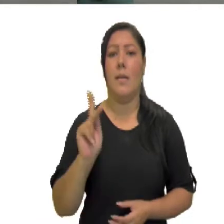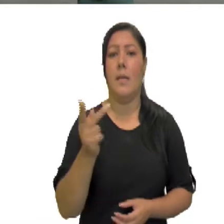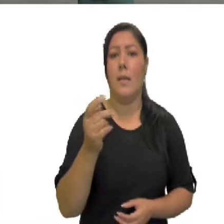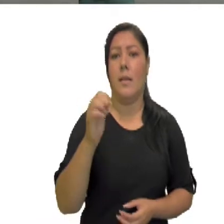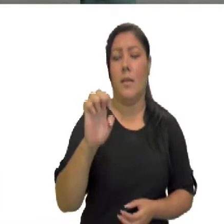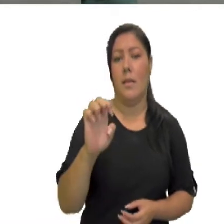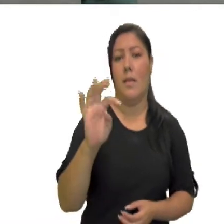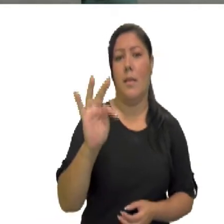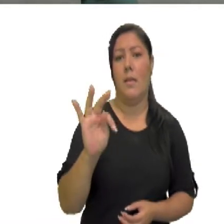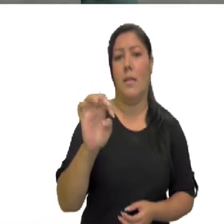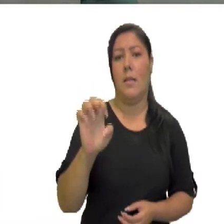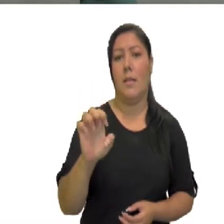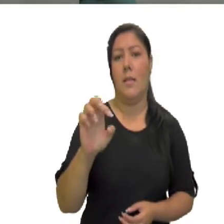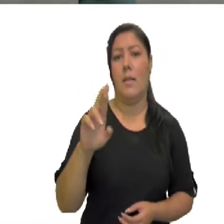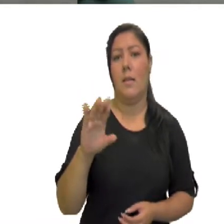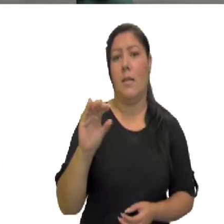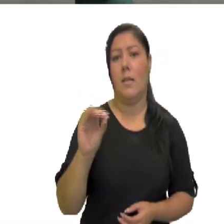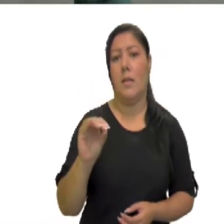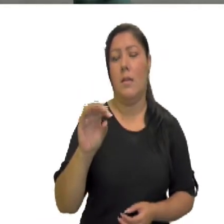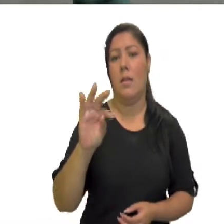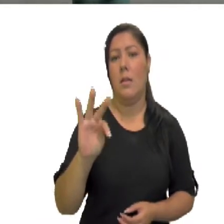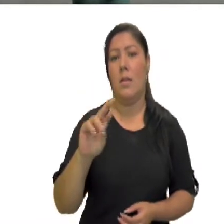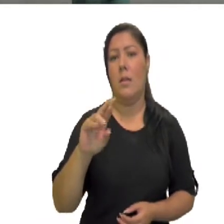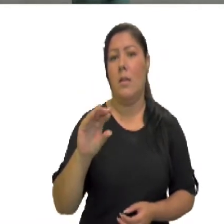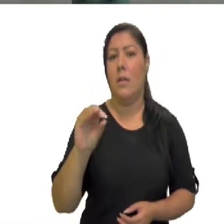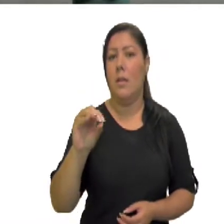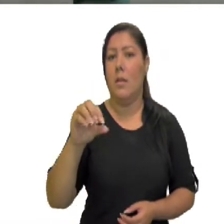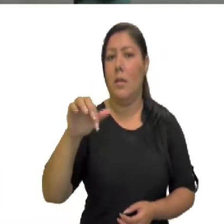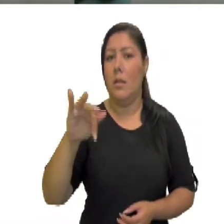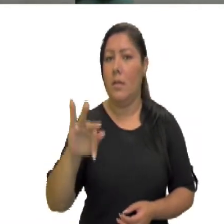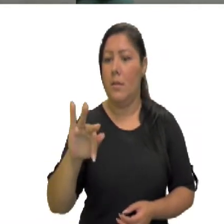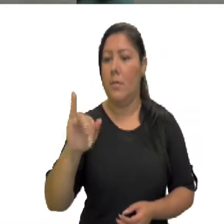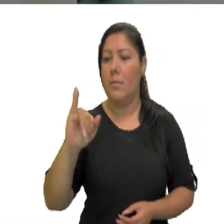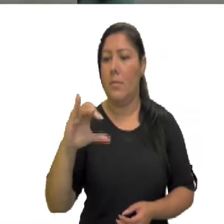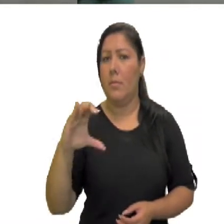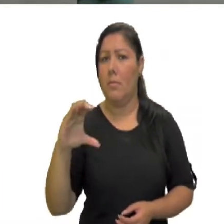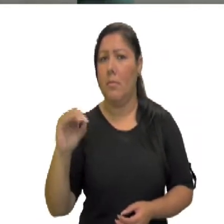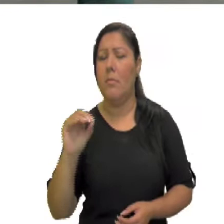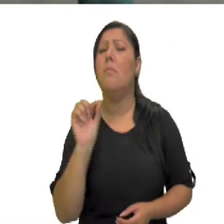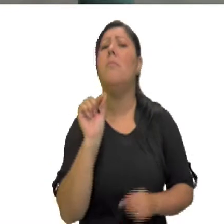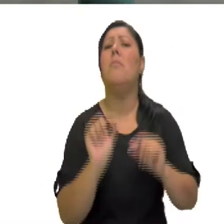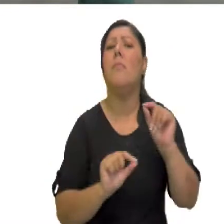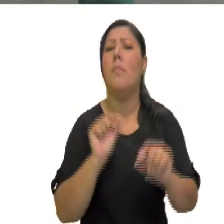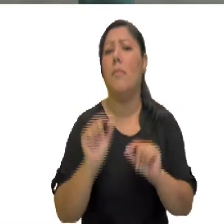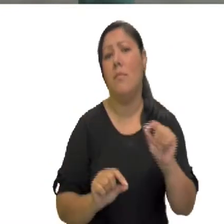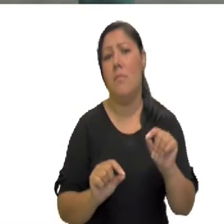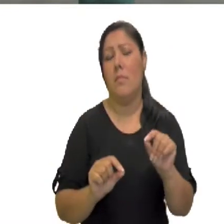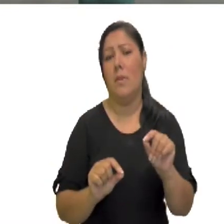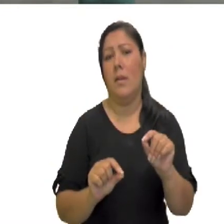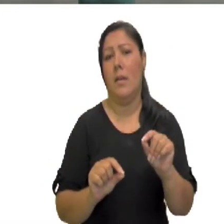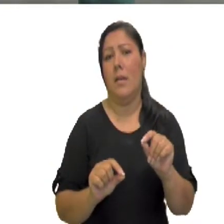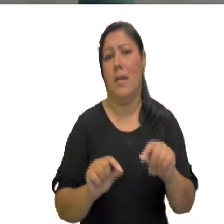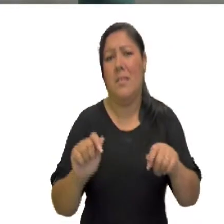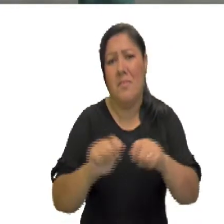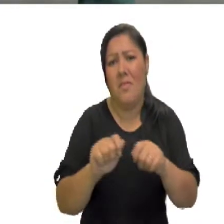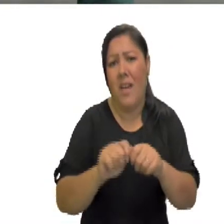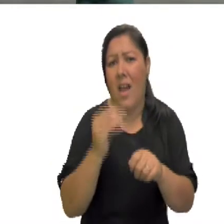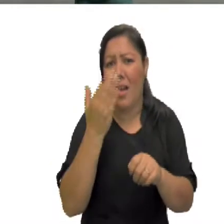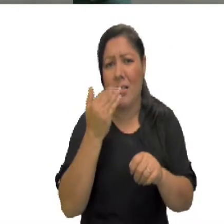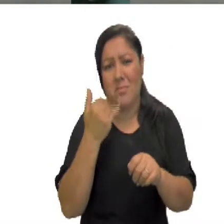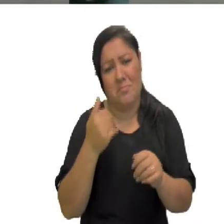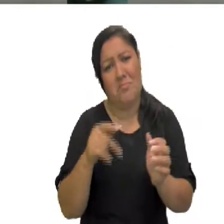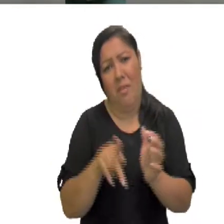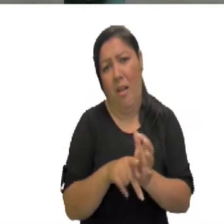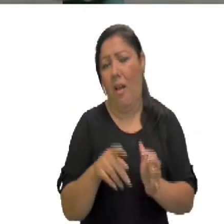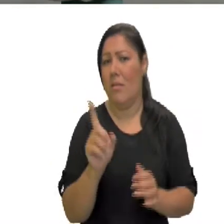heterotrófico. O ser heterotrófico é aquele que não é capaz de produzir o seu próprio alimento. Então, ele tem que buscar o seu alimento no